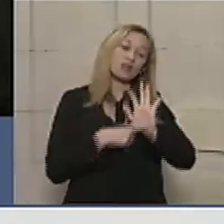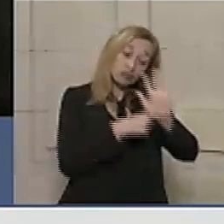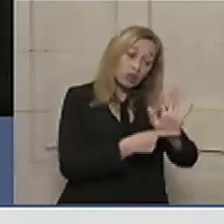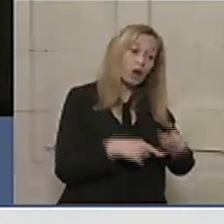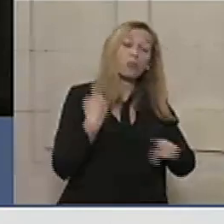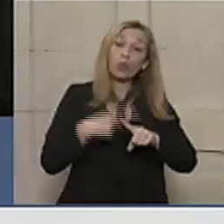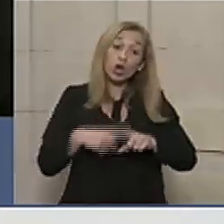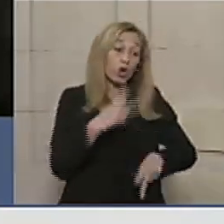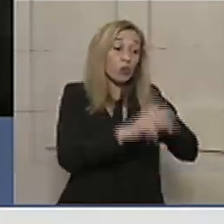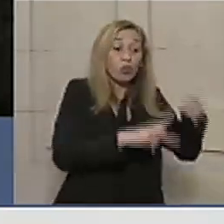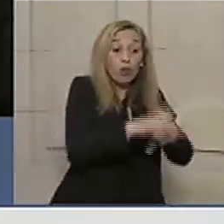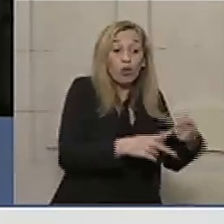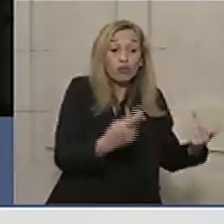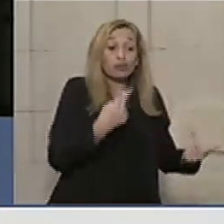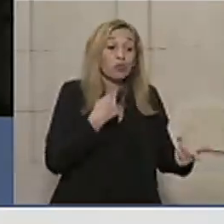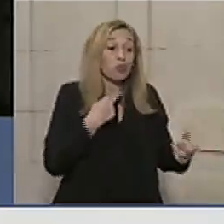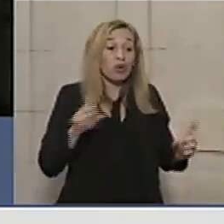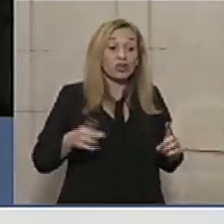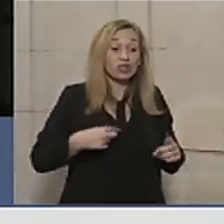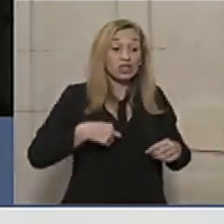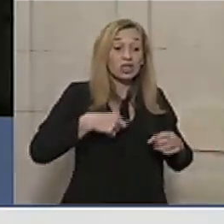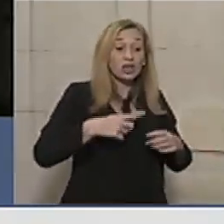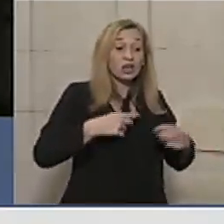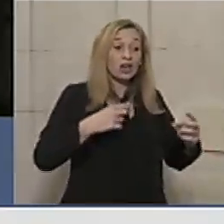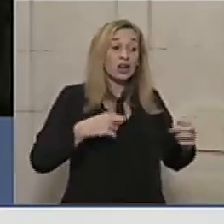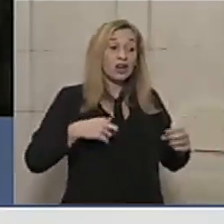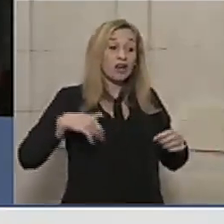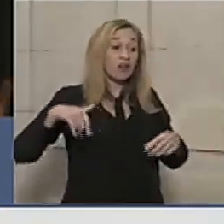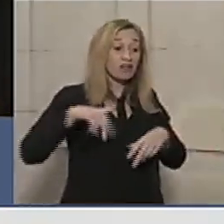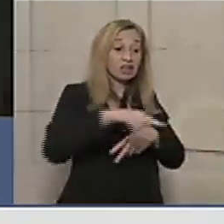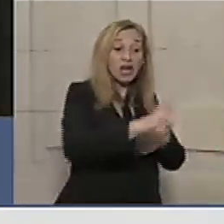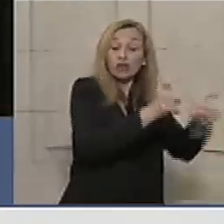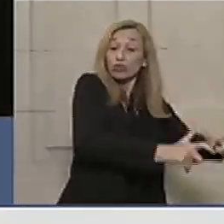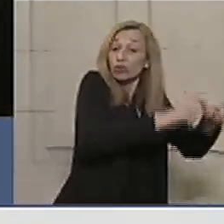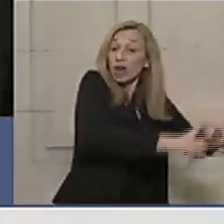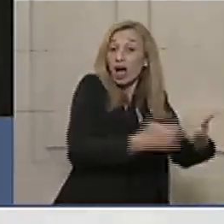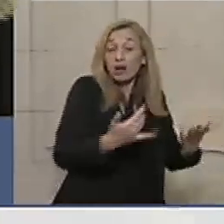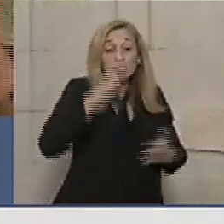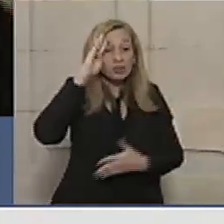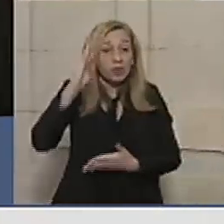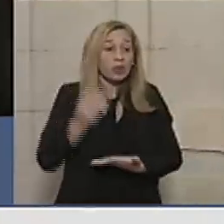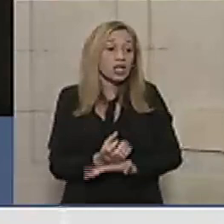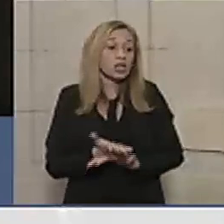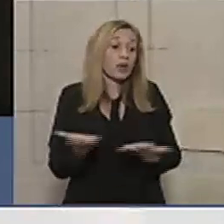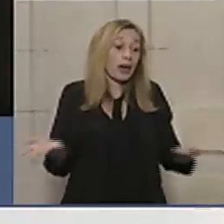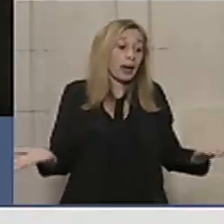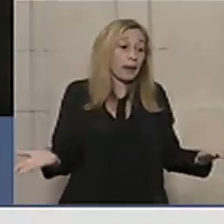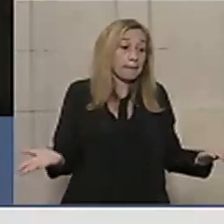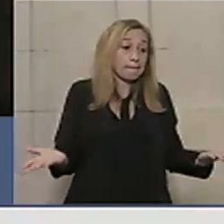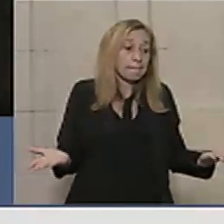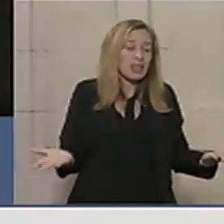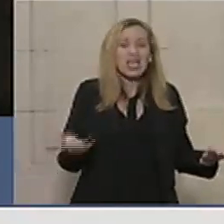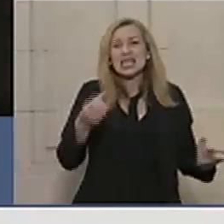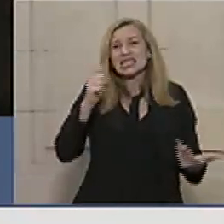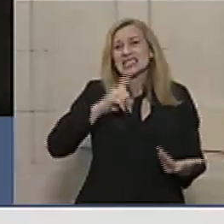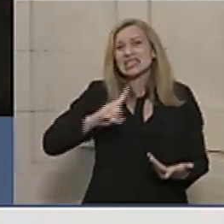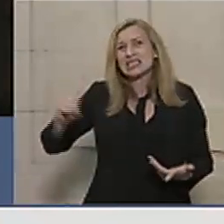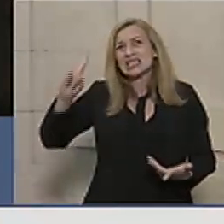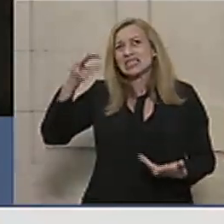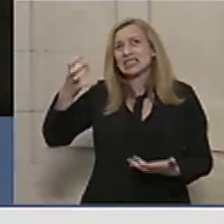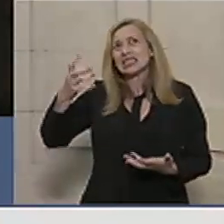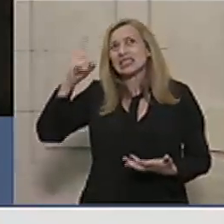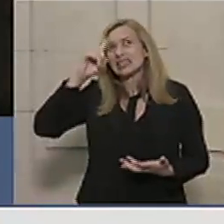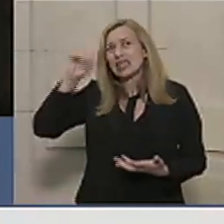a população não pode transitar no arco metropolitano, principalmente daqui, se Deus quiser, daqui a